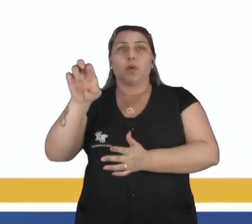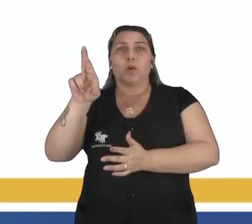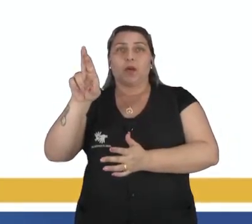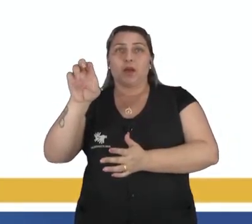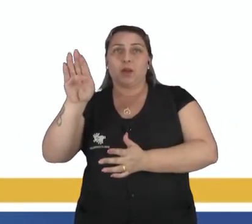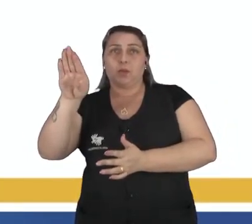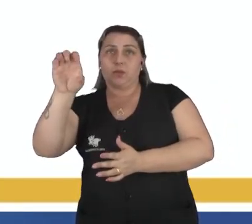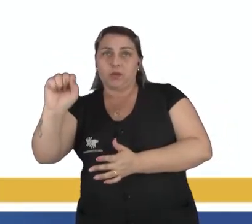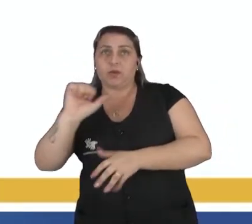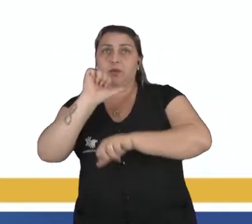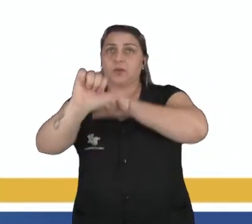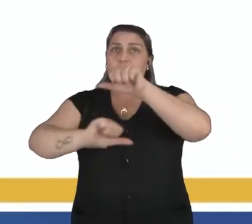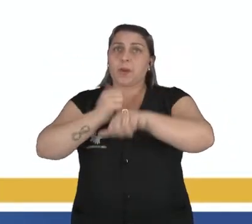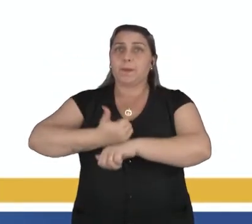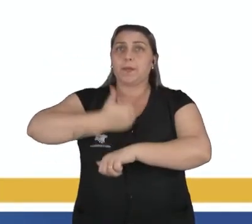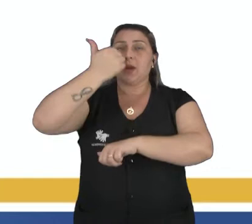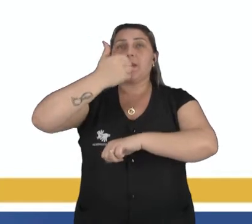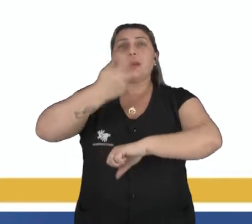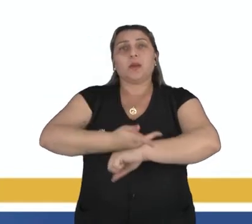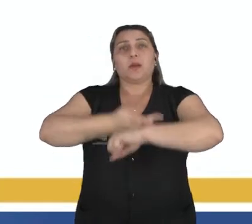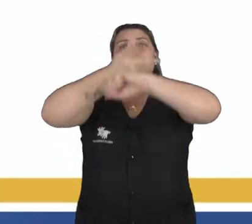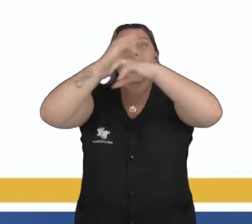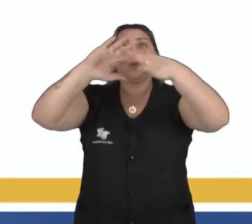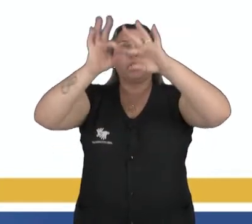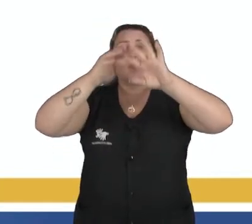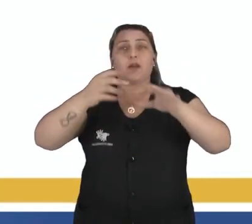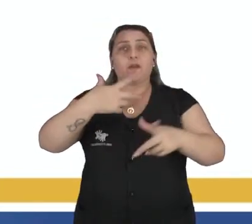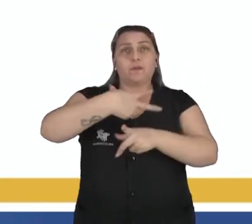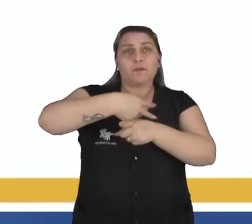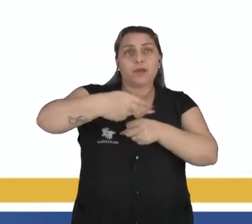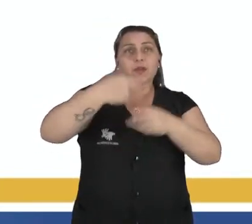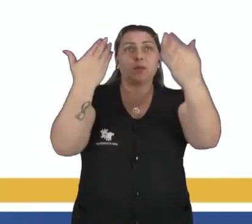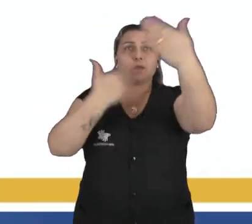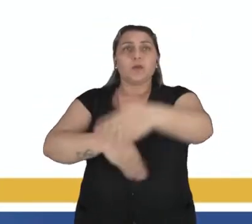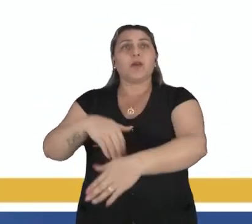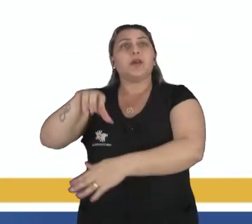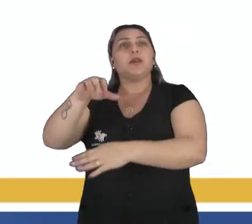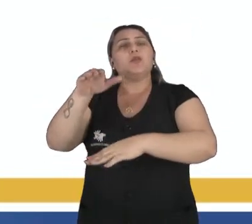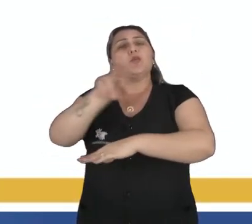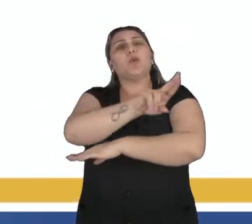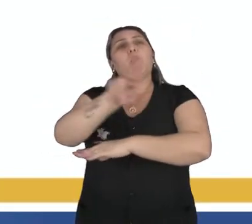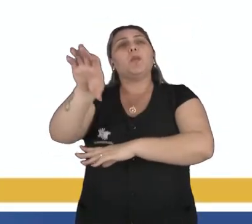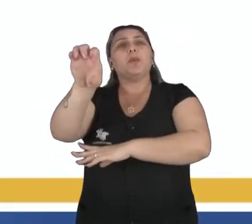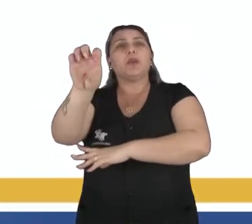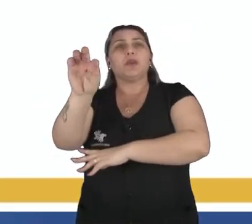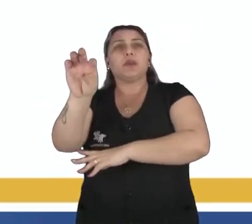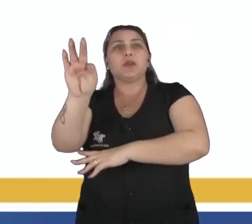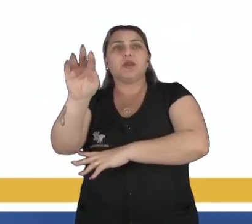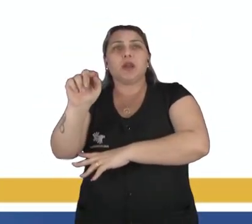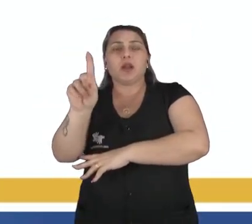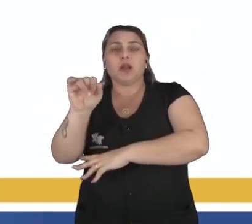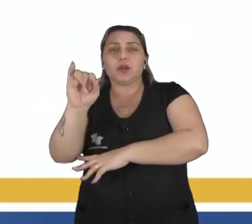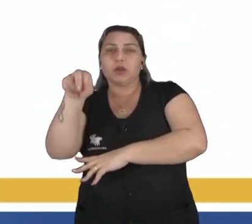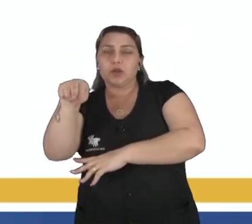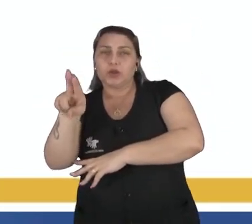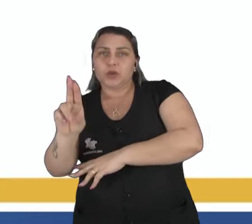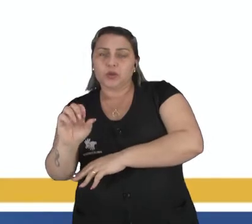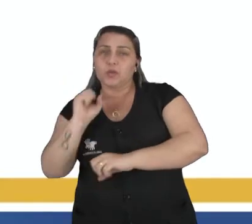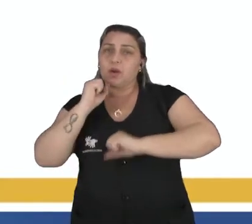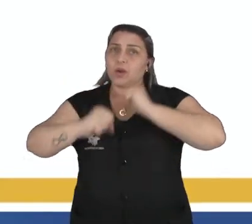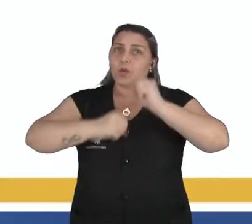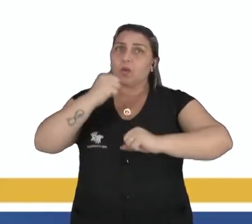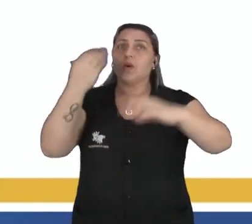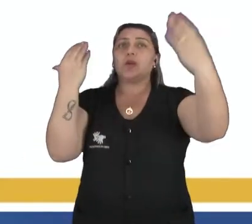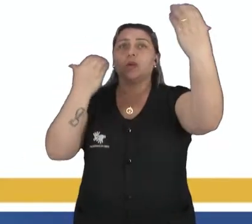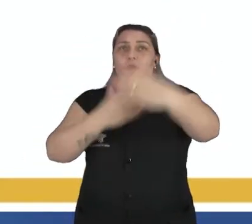se tornaria o primeiro campeão olímpico ao vencer uma prova chamada estádio, né, que a gente acabou de falar, em uma corrida que um